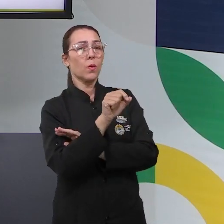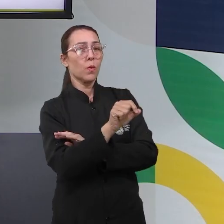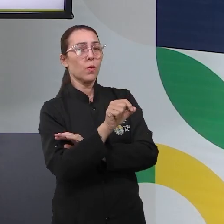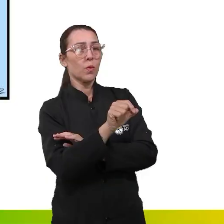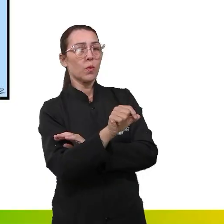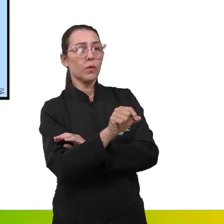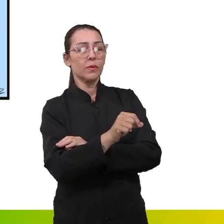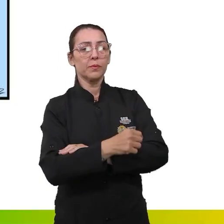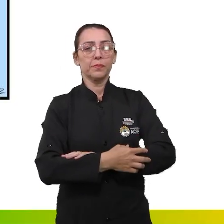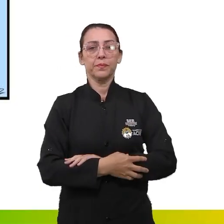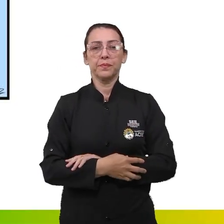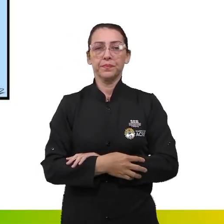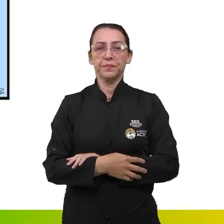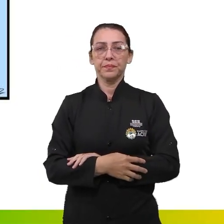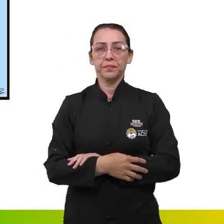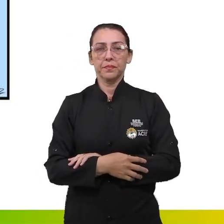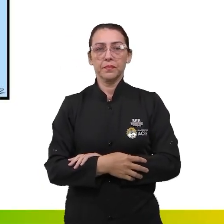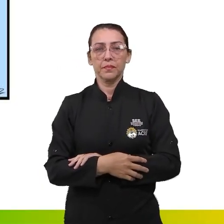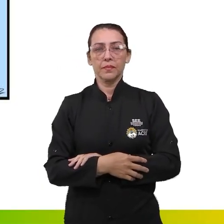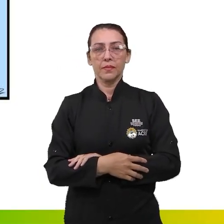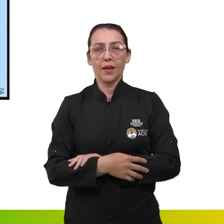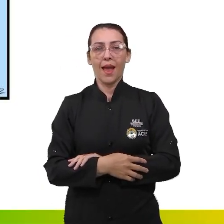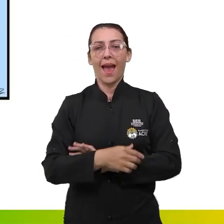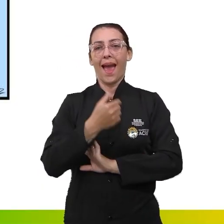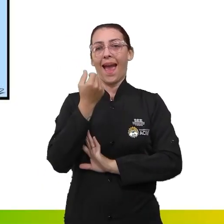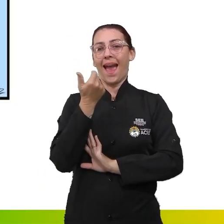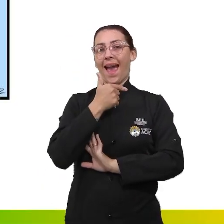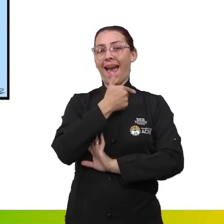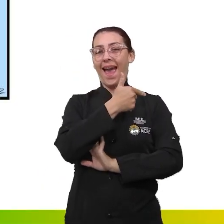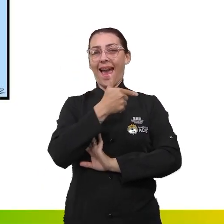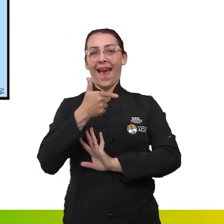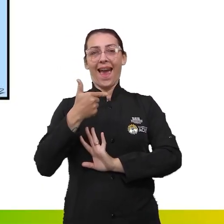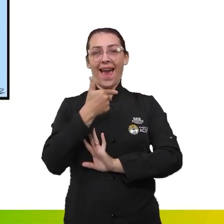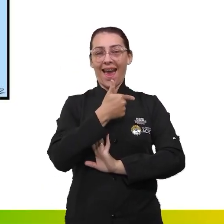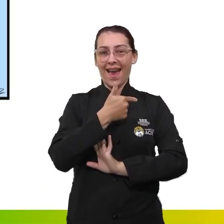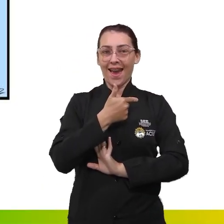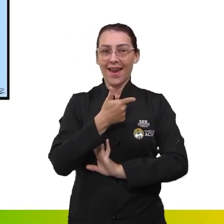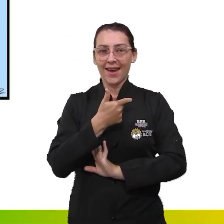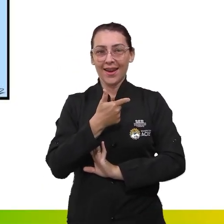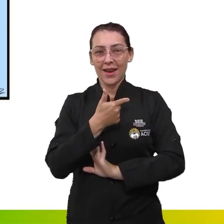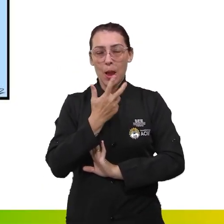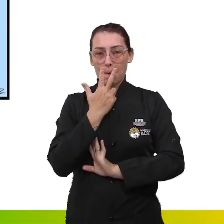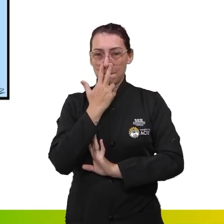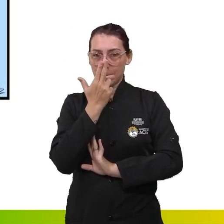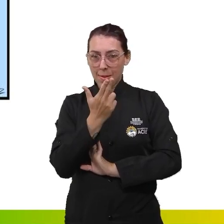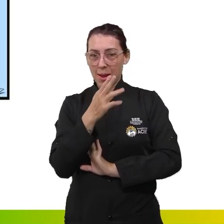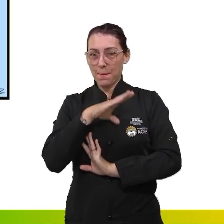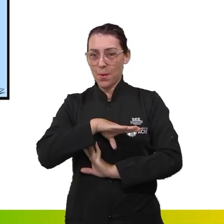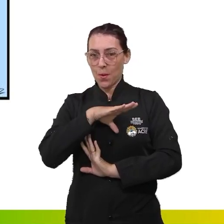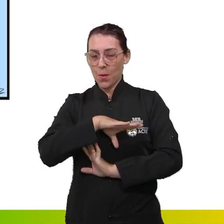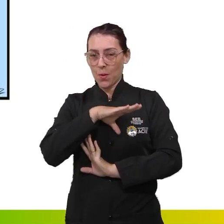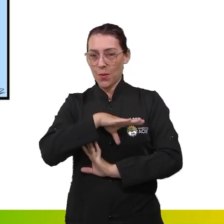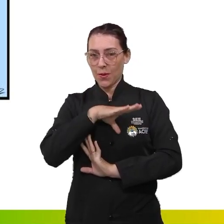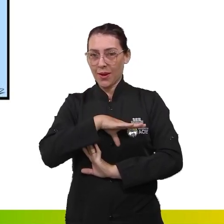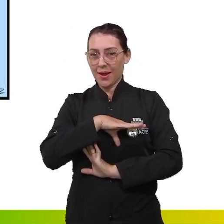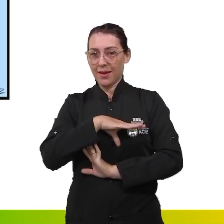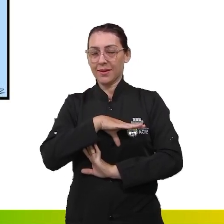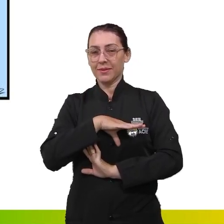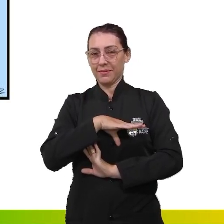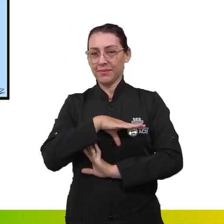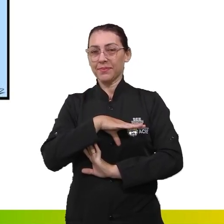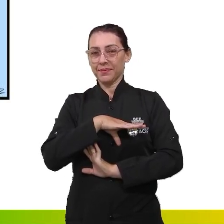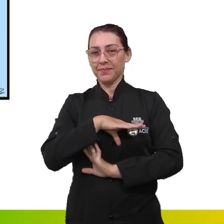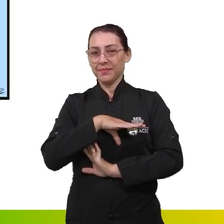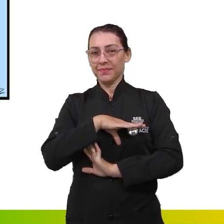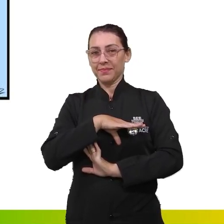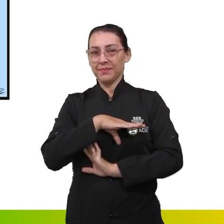na tirinha. Ha, ha, ha, ha, ha. Esse já, que parece no português, na verdade é o kkk, tá?